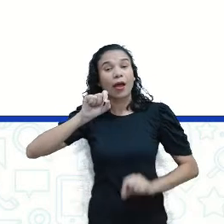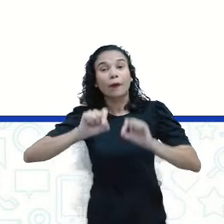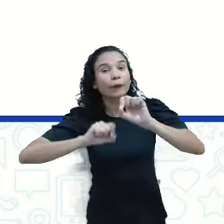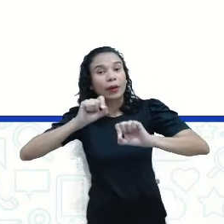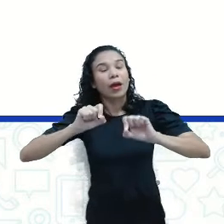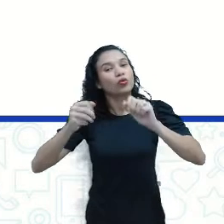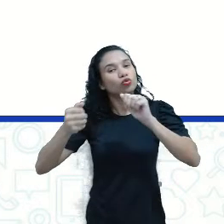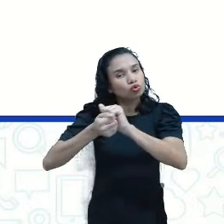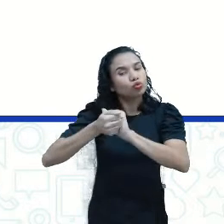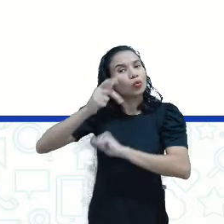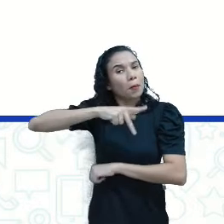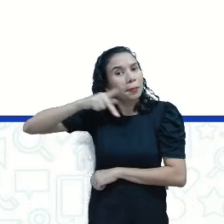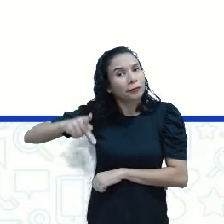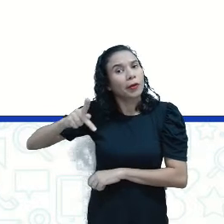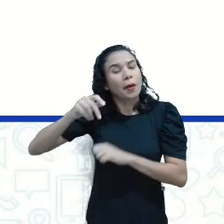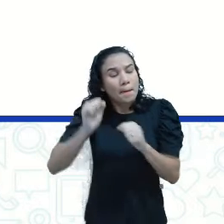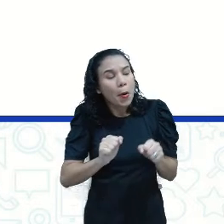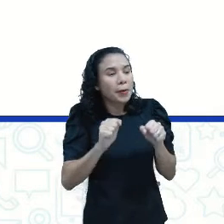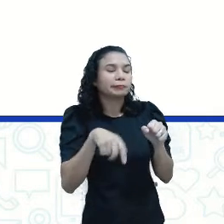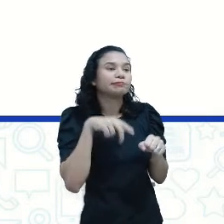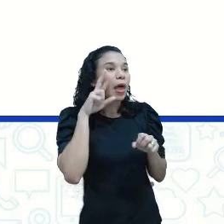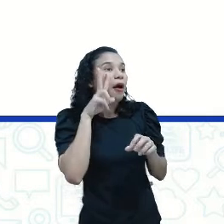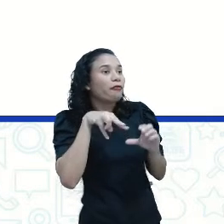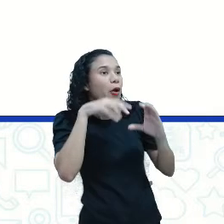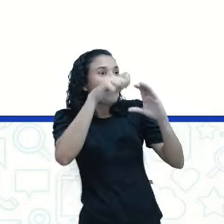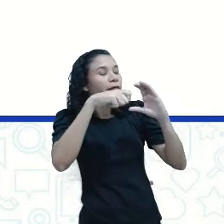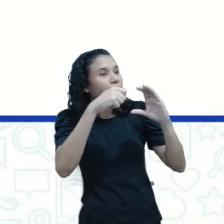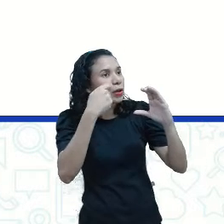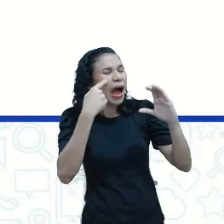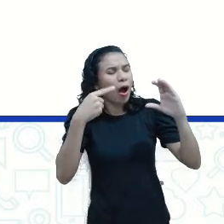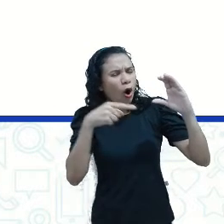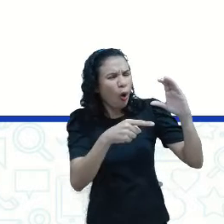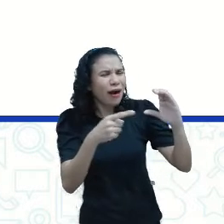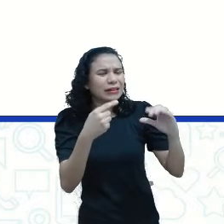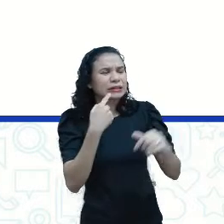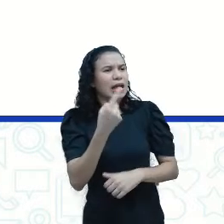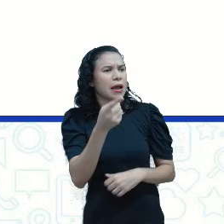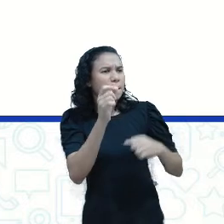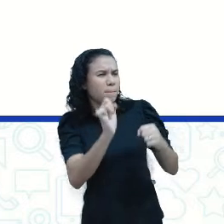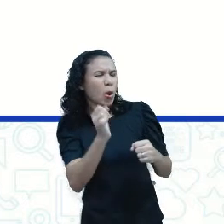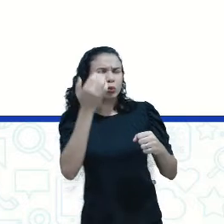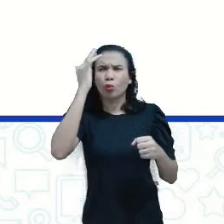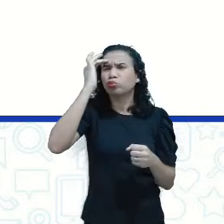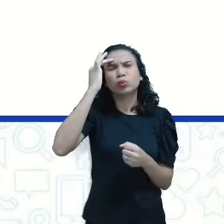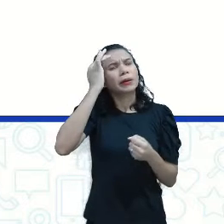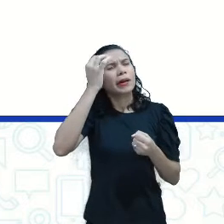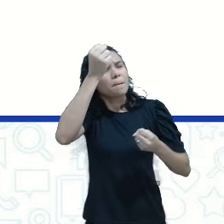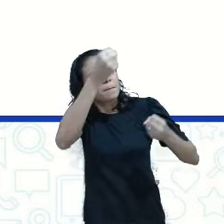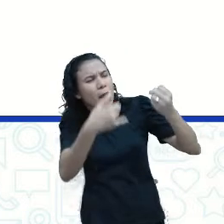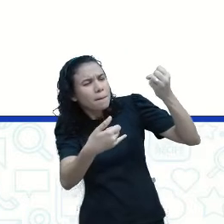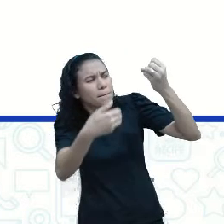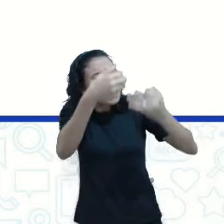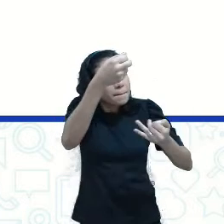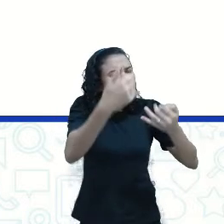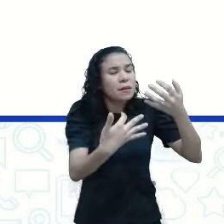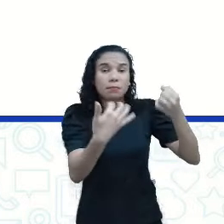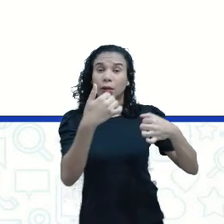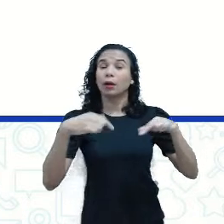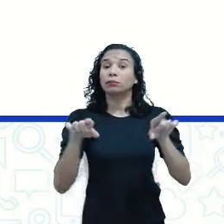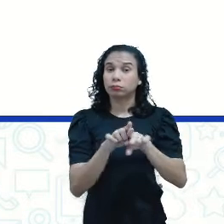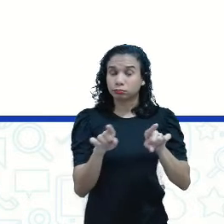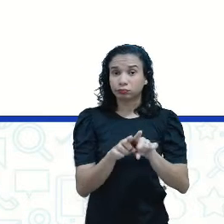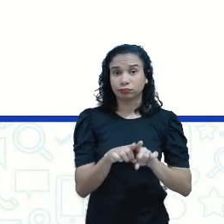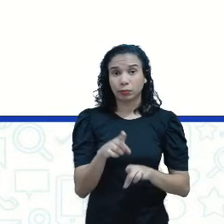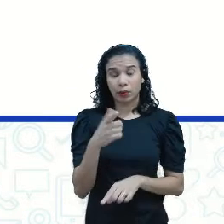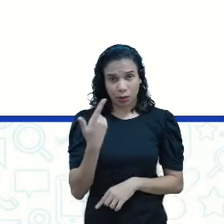aí com o Ricardinho, porque você pode estar nos comentários lá, Ricardinho, ó, esse tópico aqui tu pode abordar, não entendi essa parte, eu vou lhe explicar também.